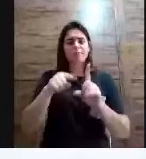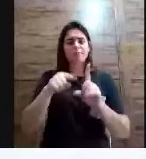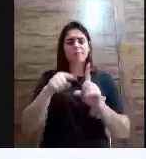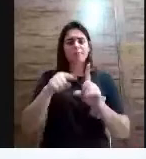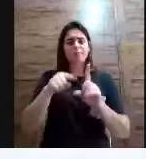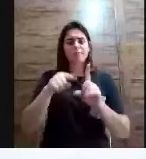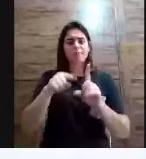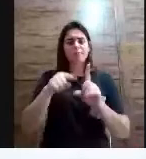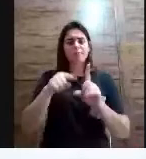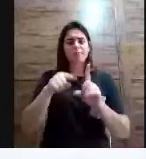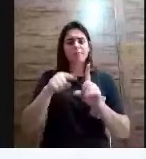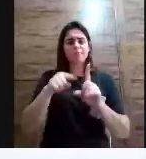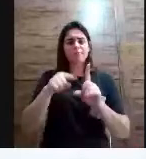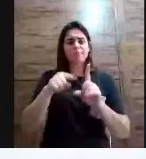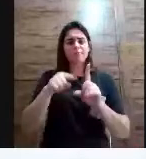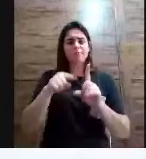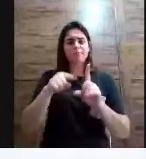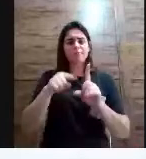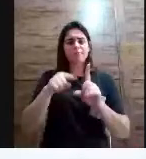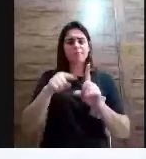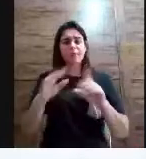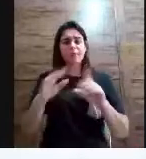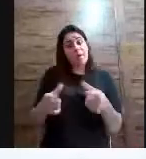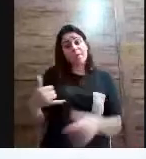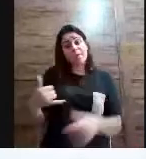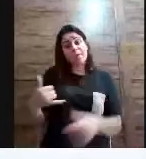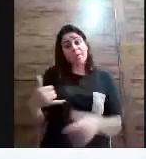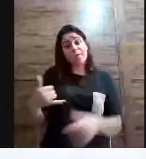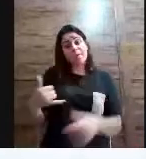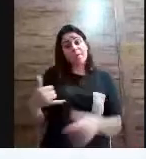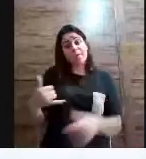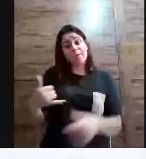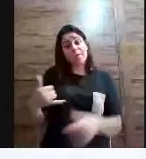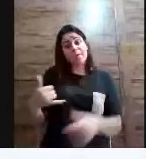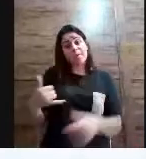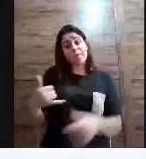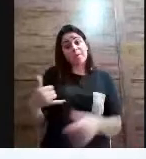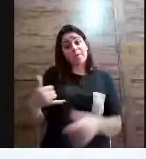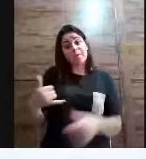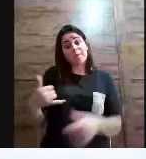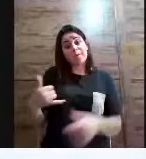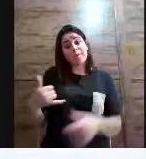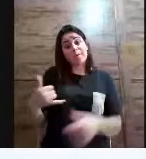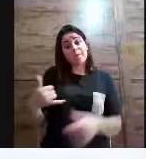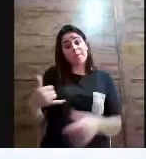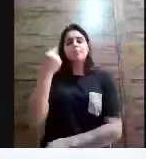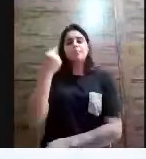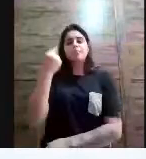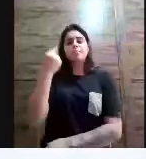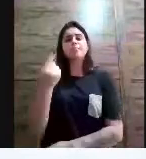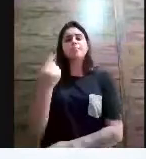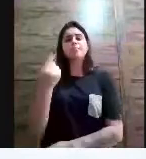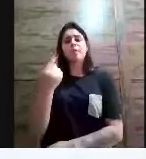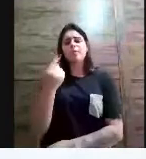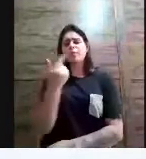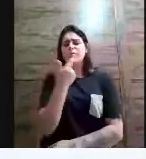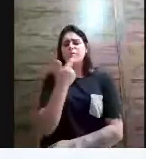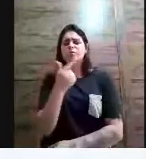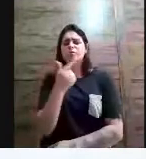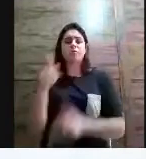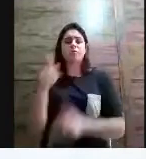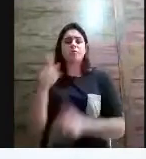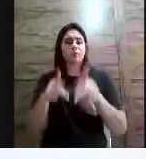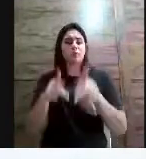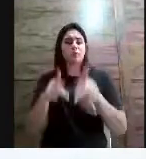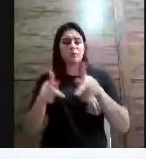mais grave, vai vacinar primeiro, né? Sim. E depois o resto da população. Algumas vacinas são de 2